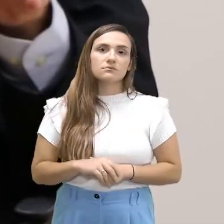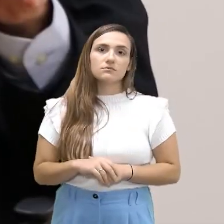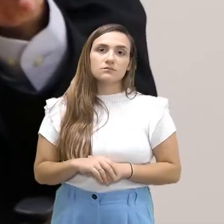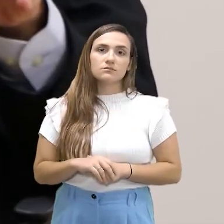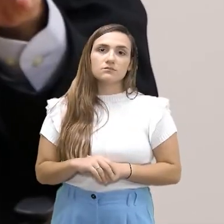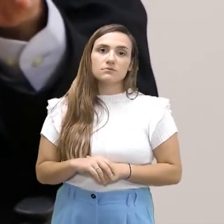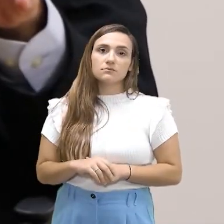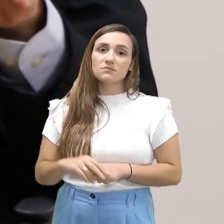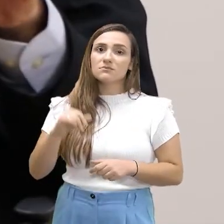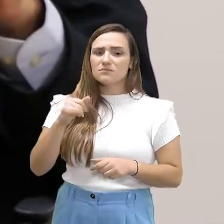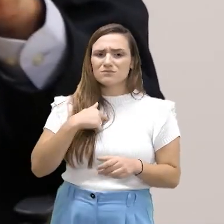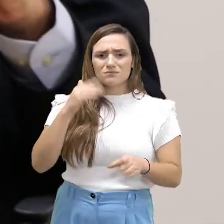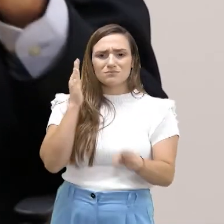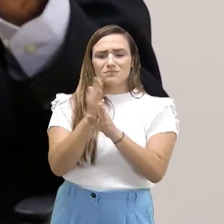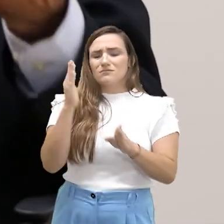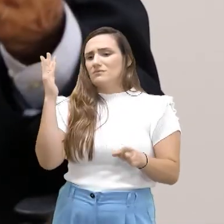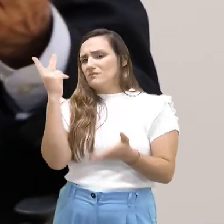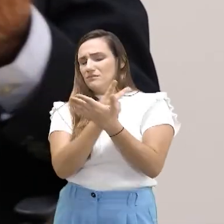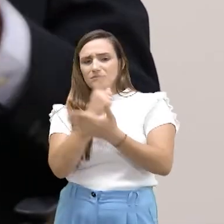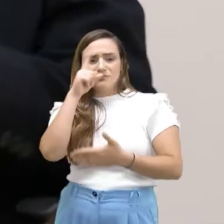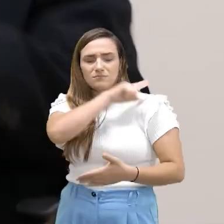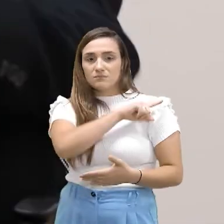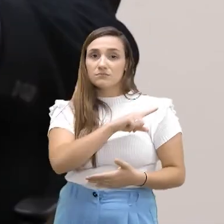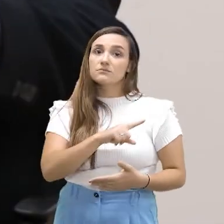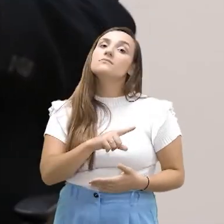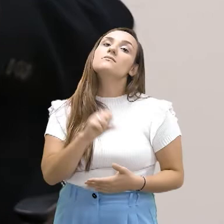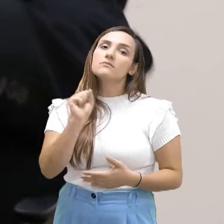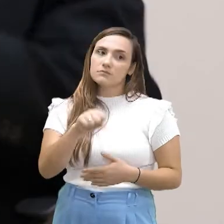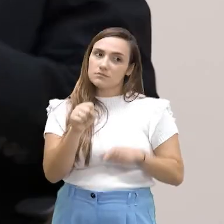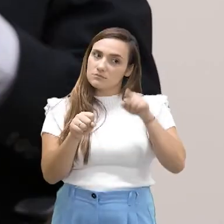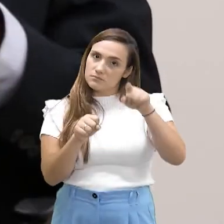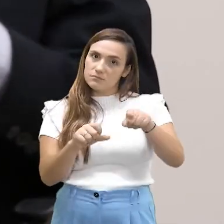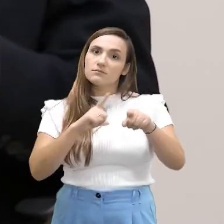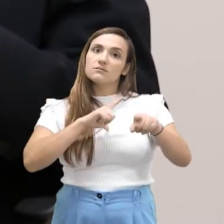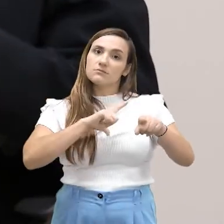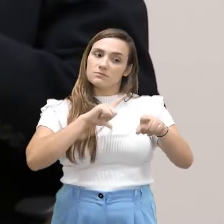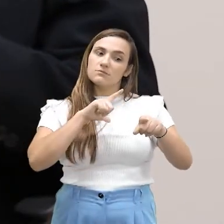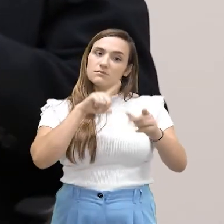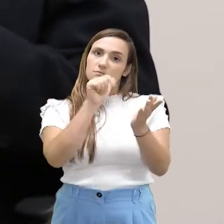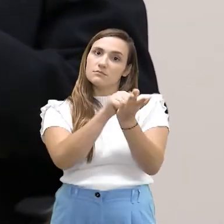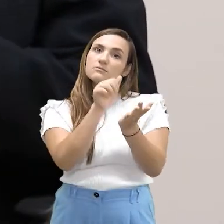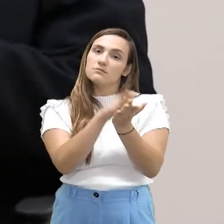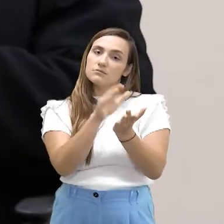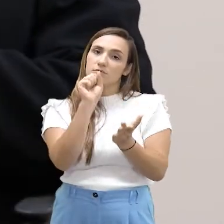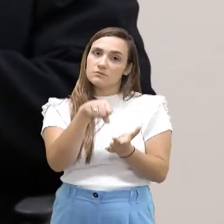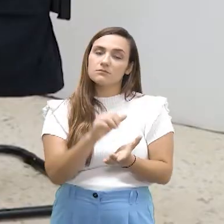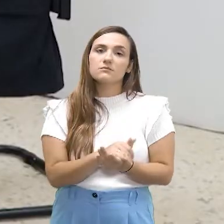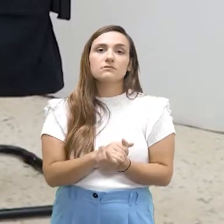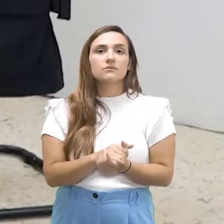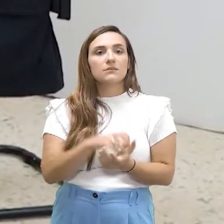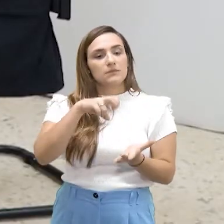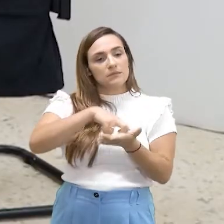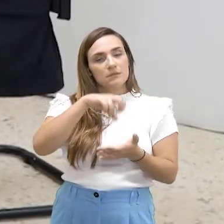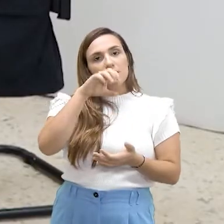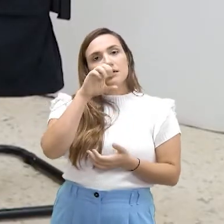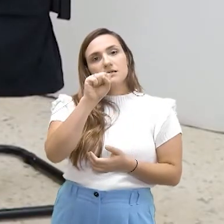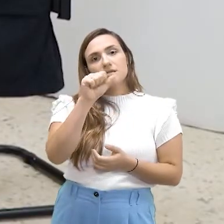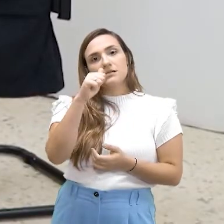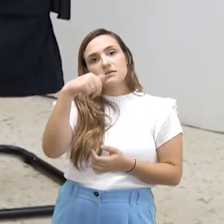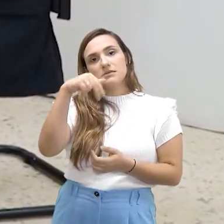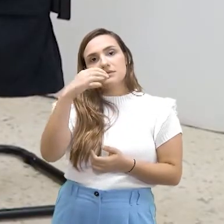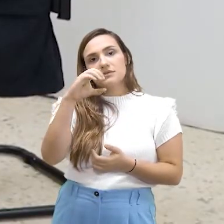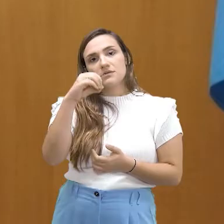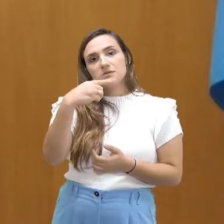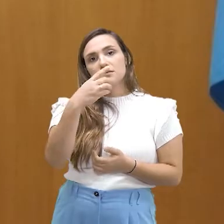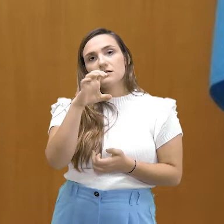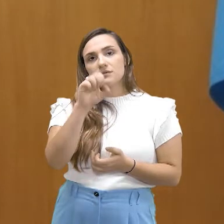Se constatar alguma irregularidade, obviamente aquele cartorário vai ficar sujeito a sanções. Era exatamente